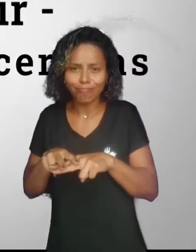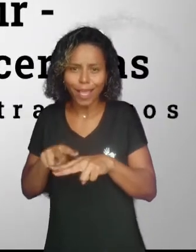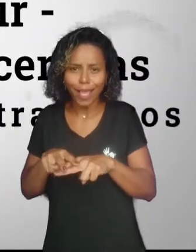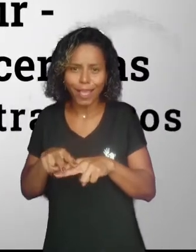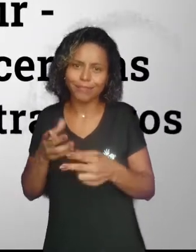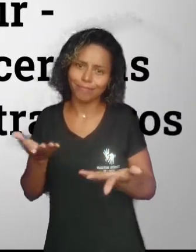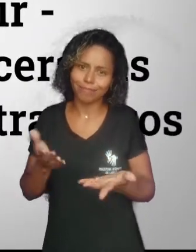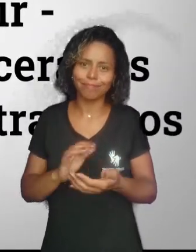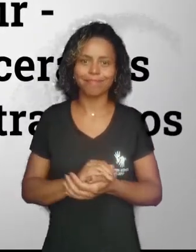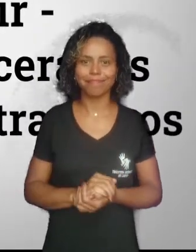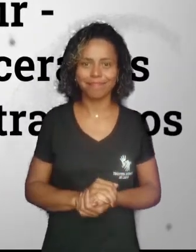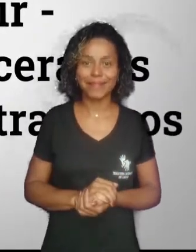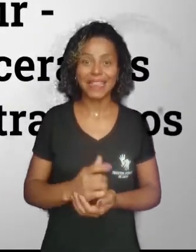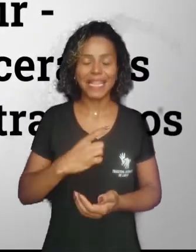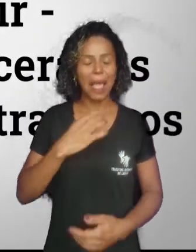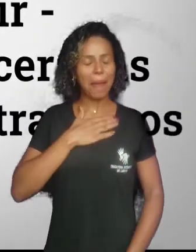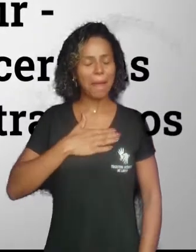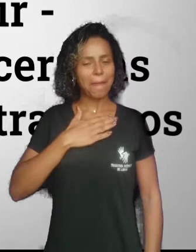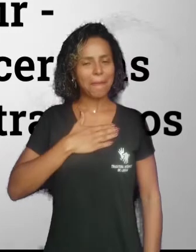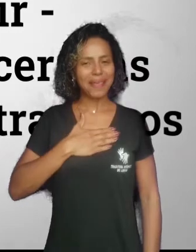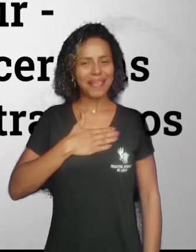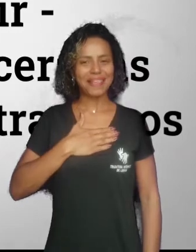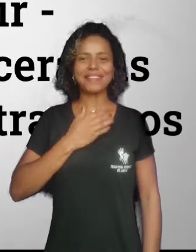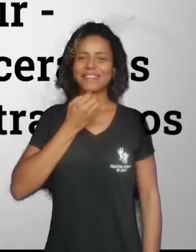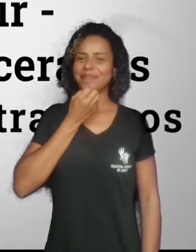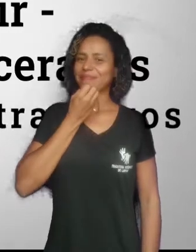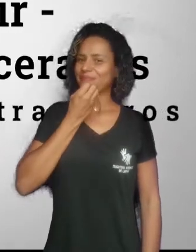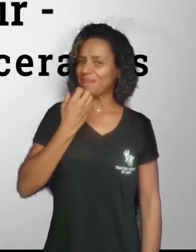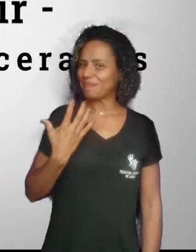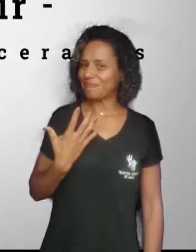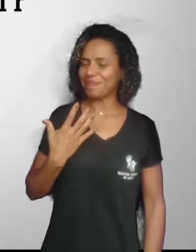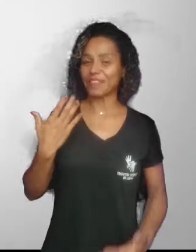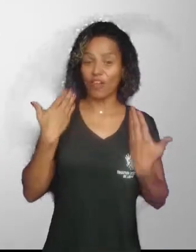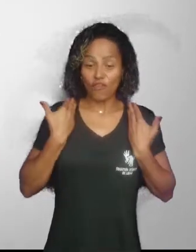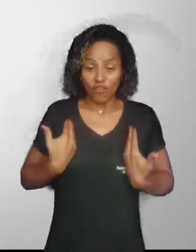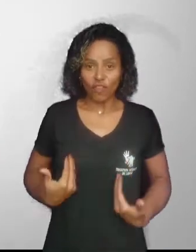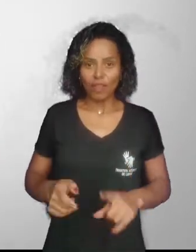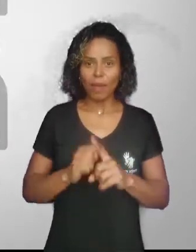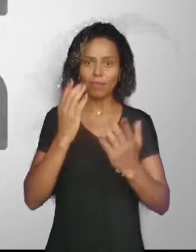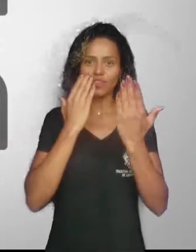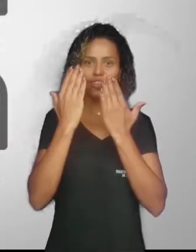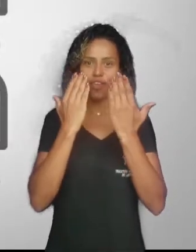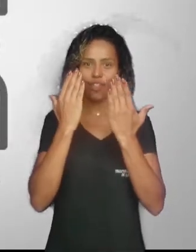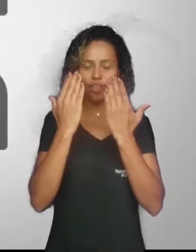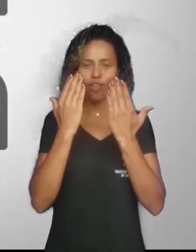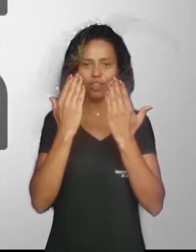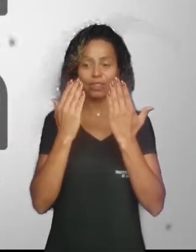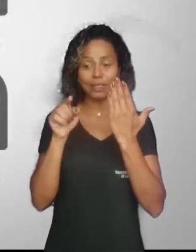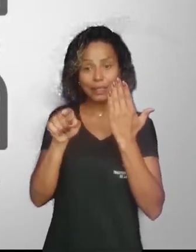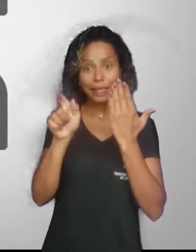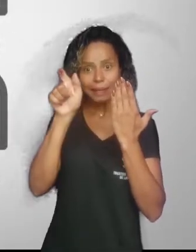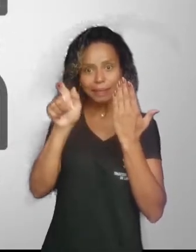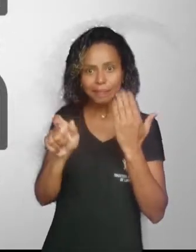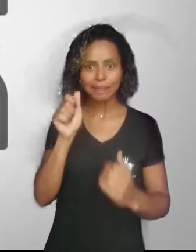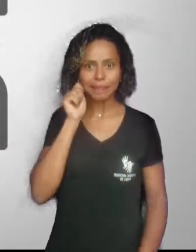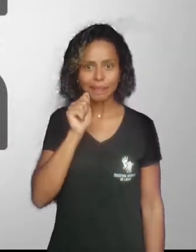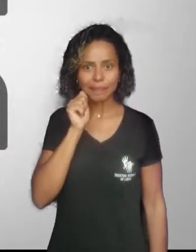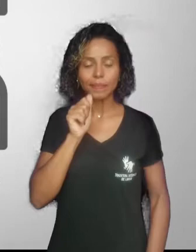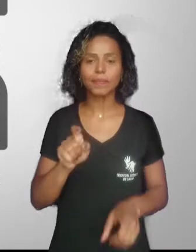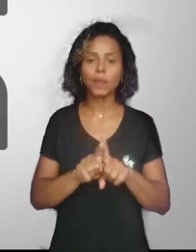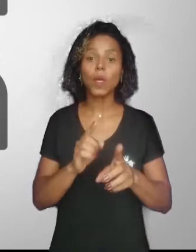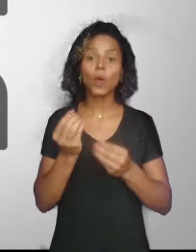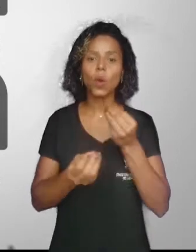para isso o projeto trabalha desde o bem-estar físico e psicológico EA subsistência dessas mulheres